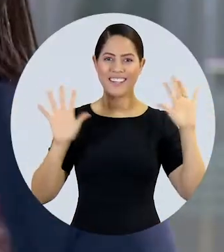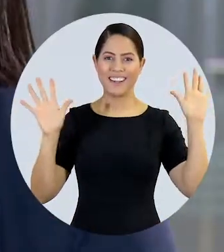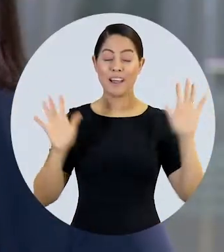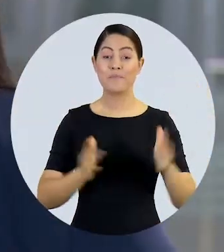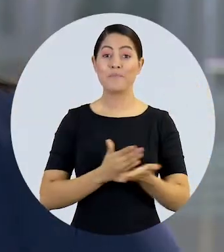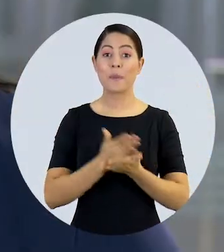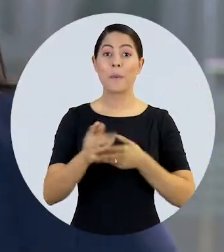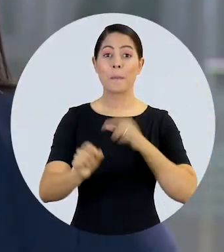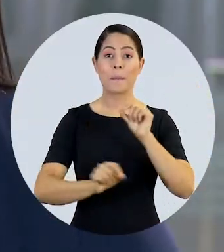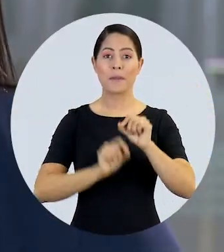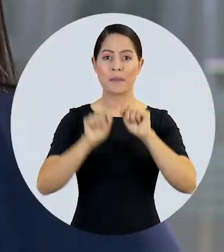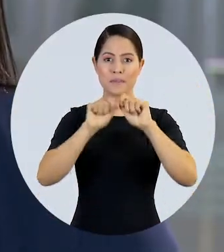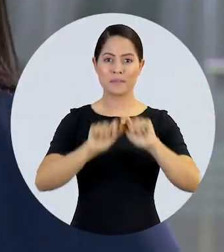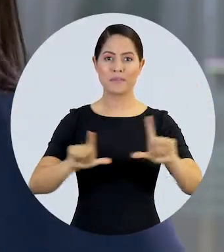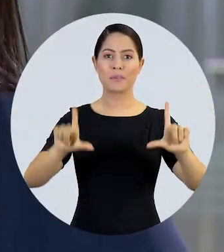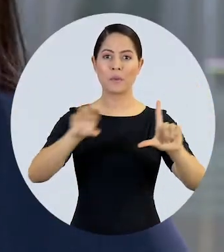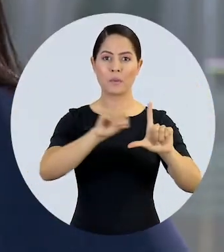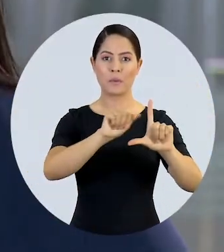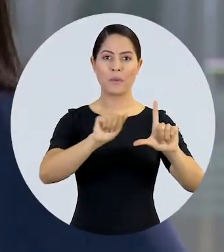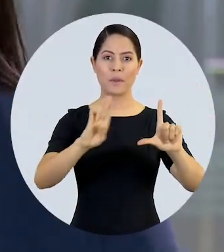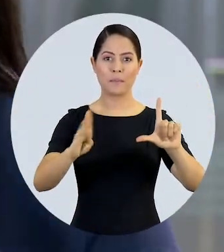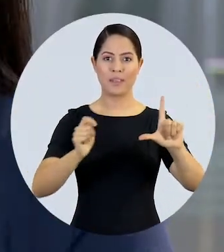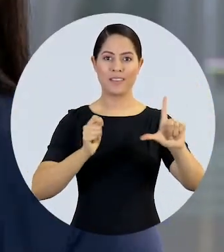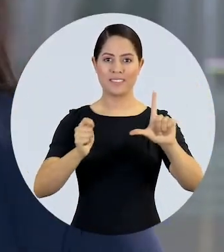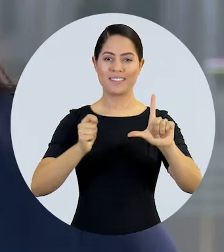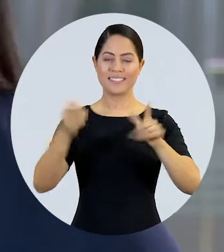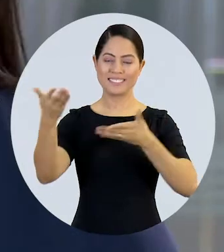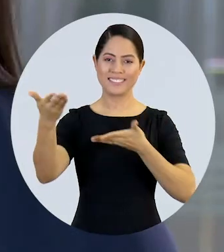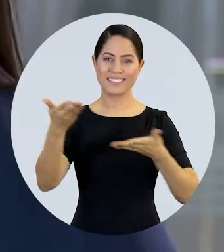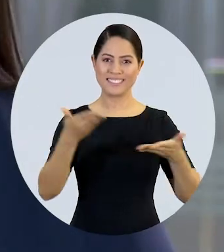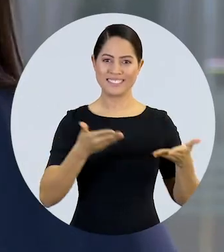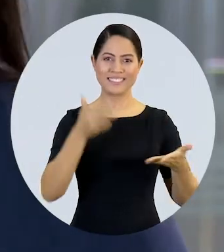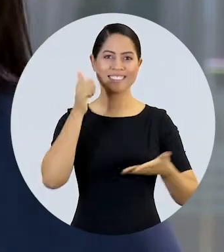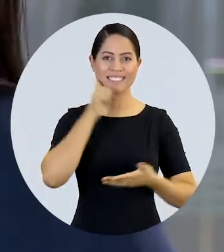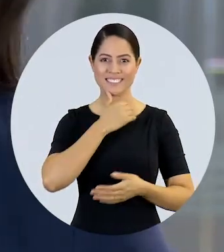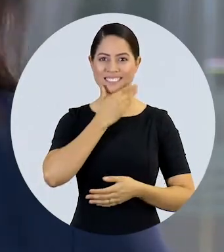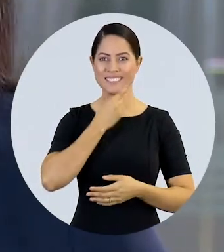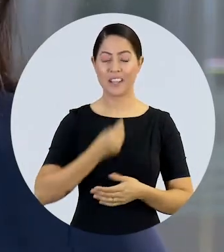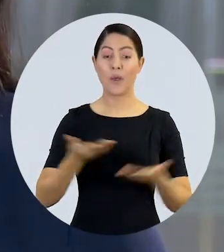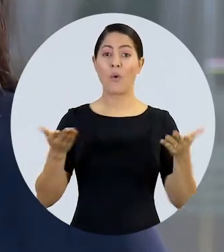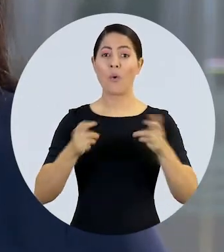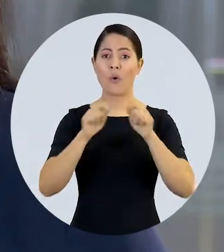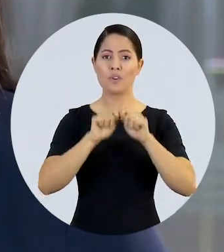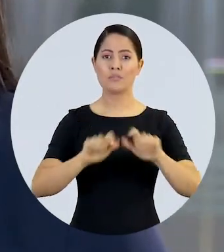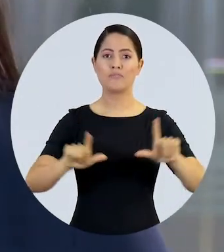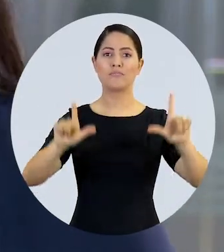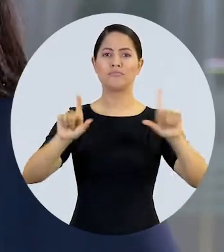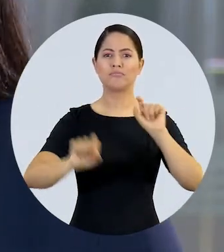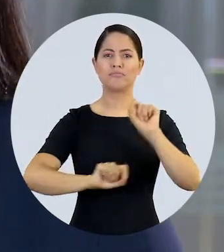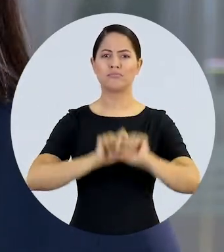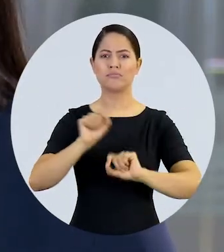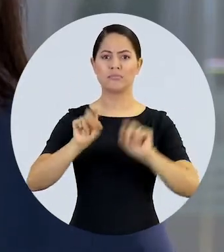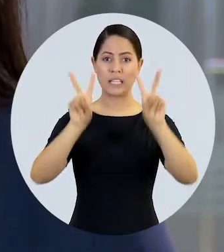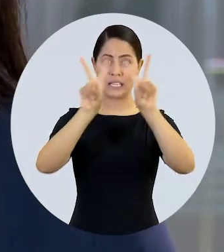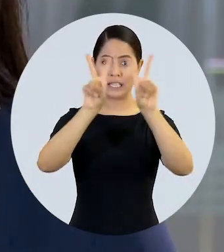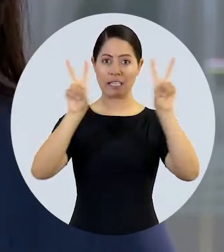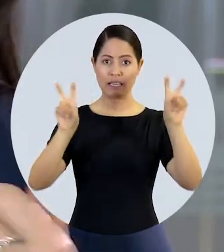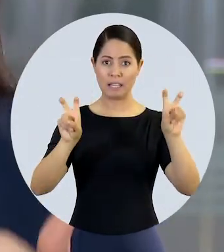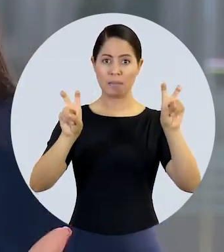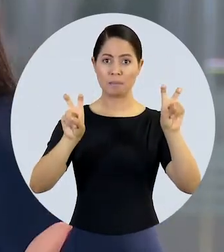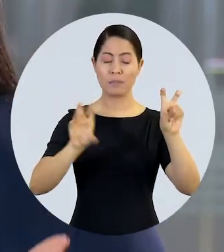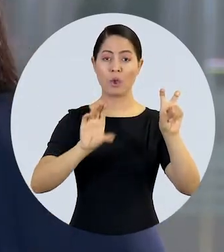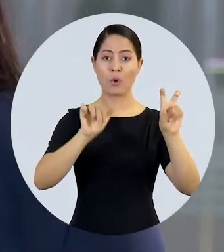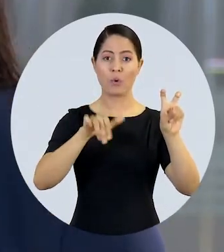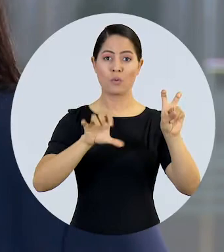Olá, começa agora mais um OAB Entrevista. Seja bem-vinda, seja bem-vindo. O programa de hoje vai falar sobre a consciência negra.